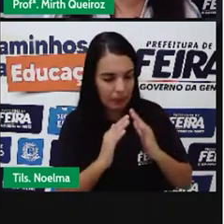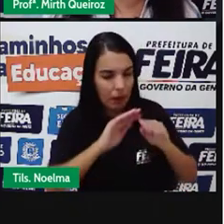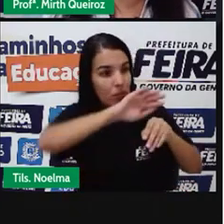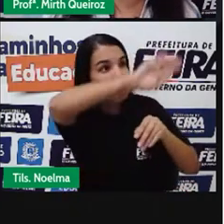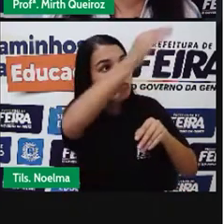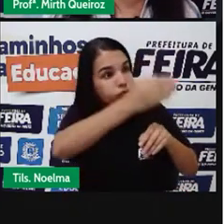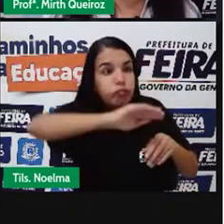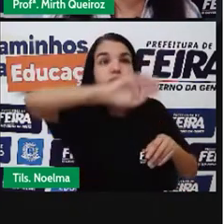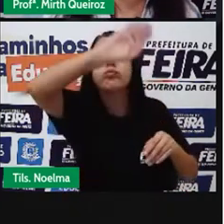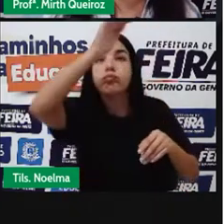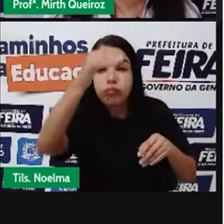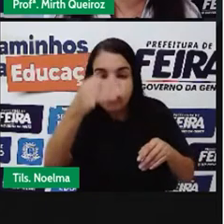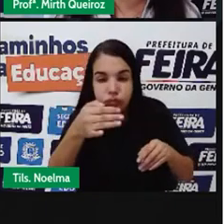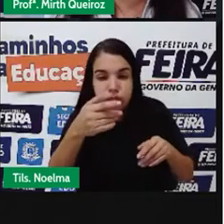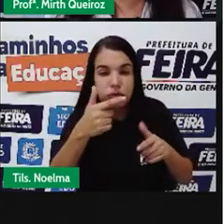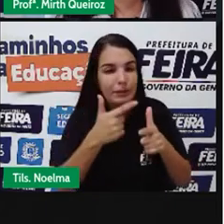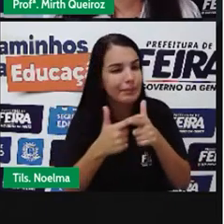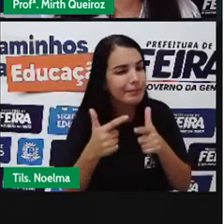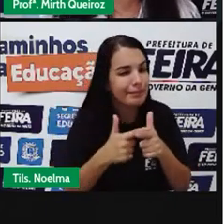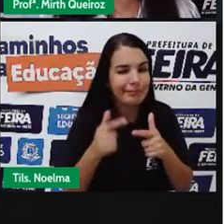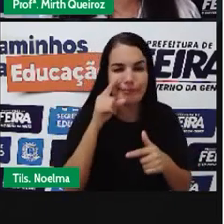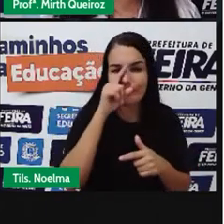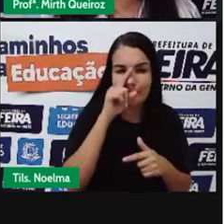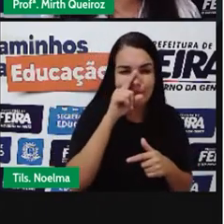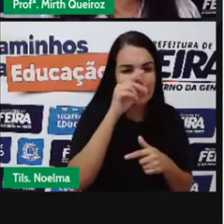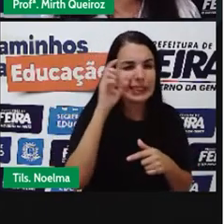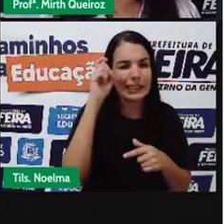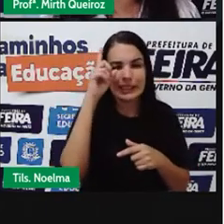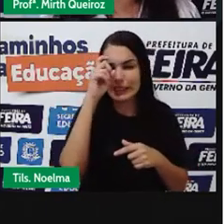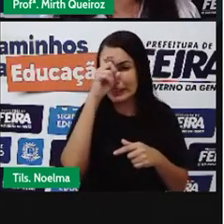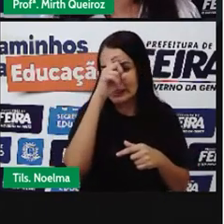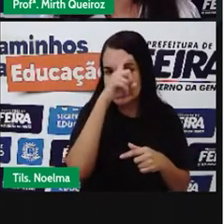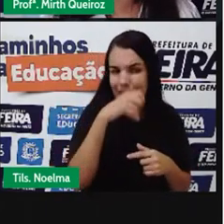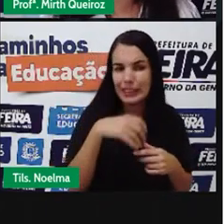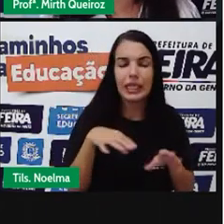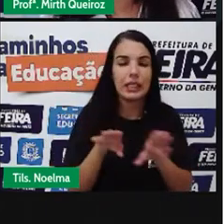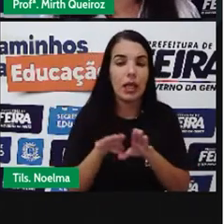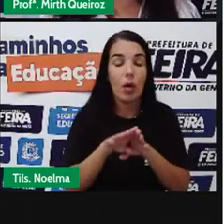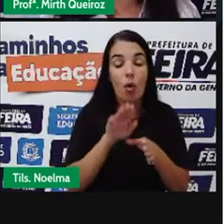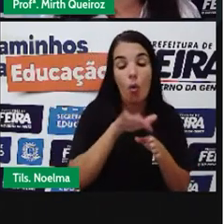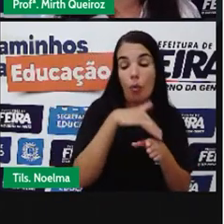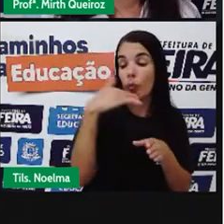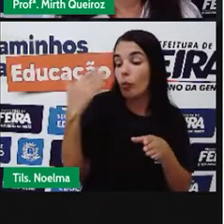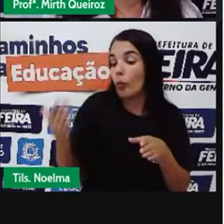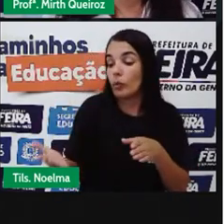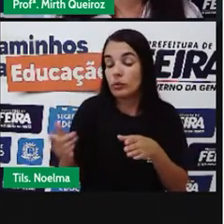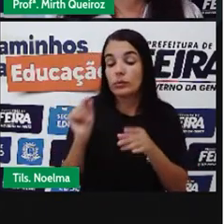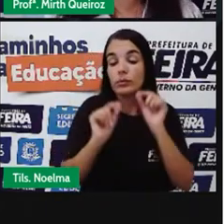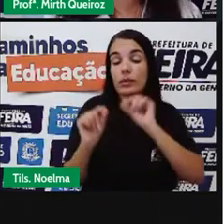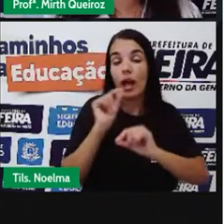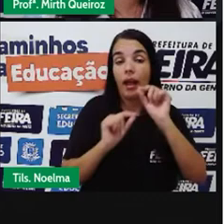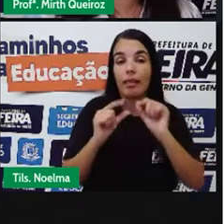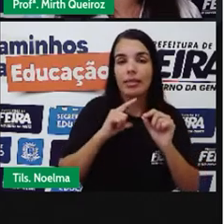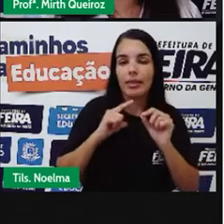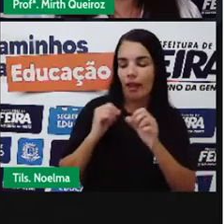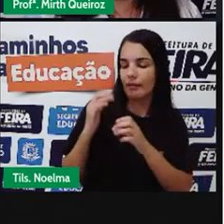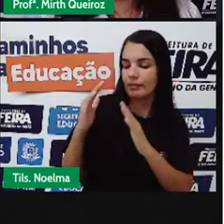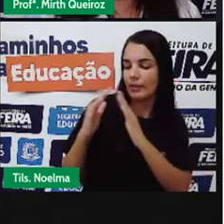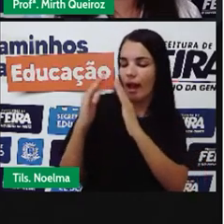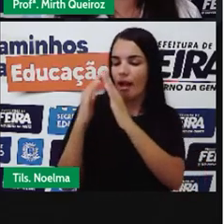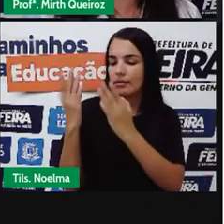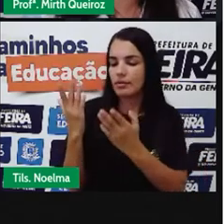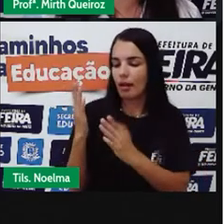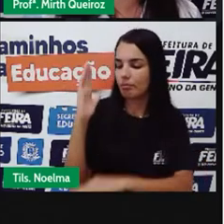em situações bastante precárias, e do outro lado nós temos os prédios, as casas indústrias aí, em